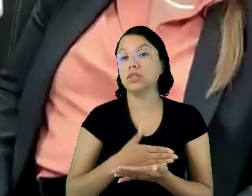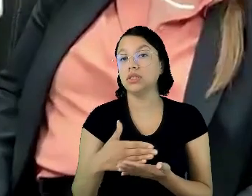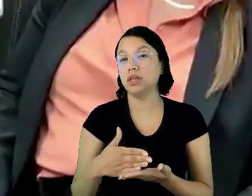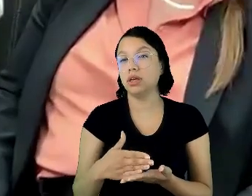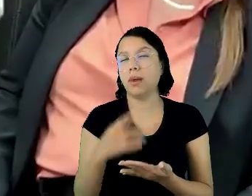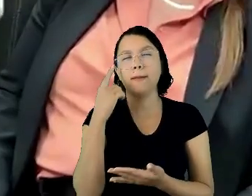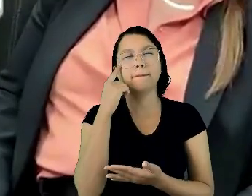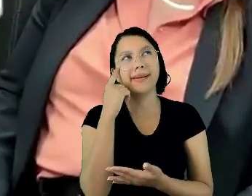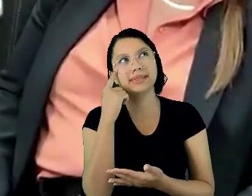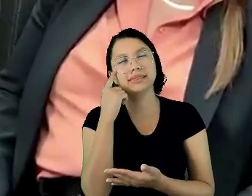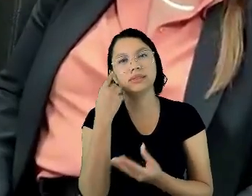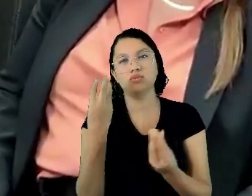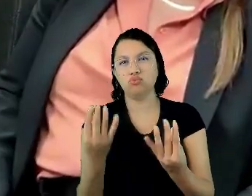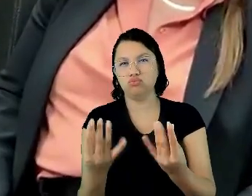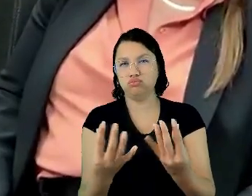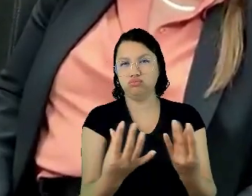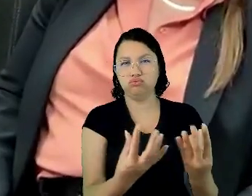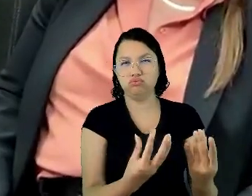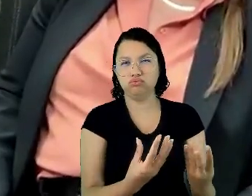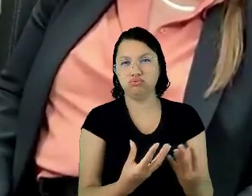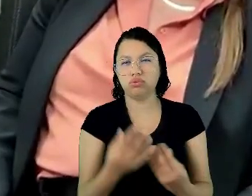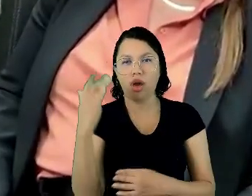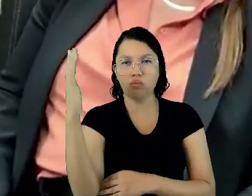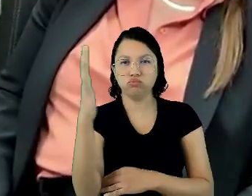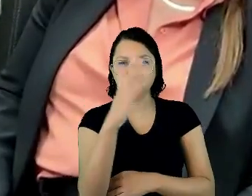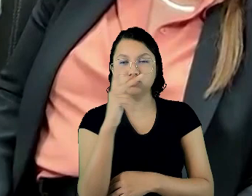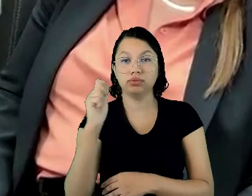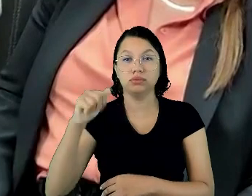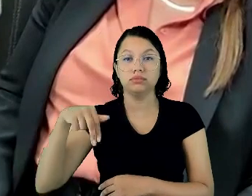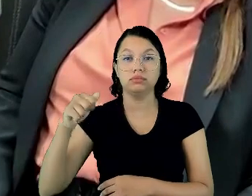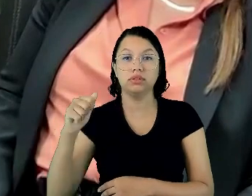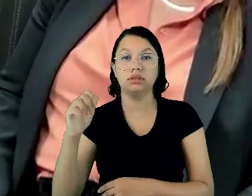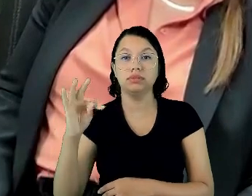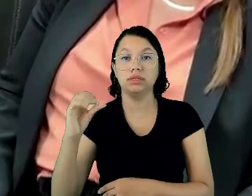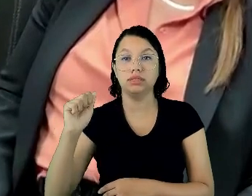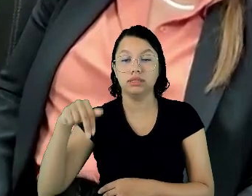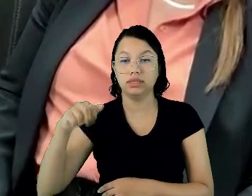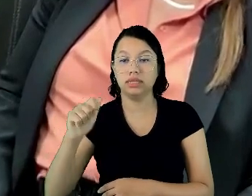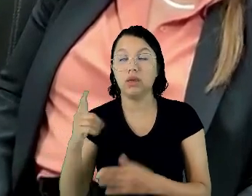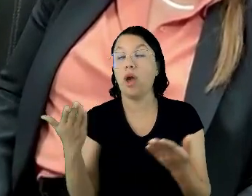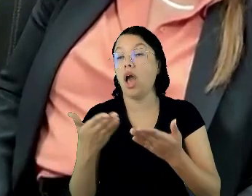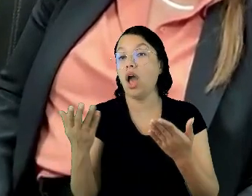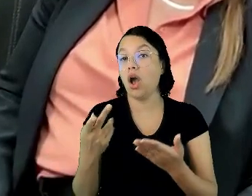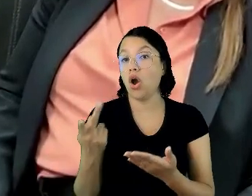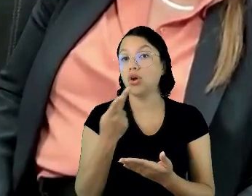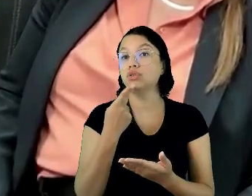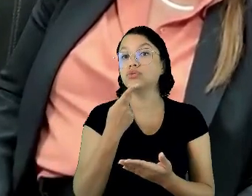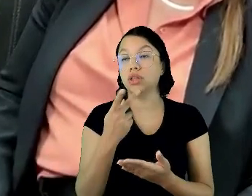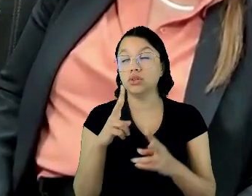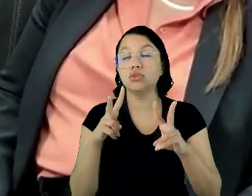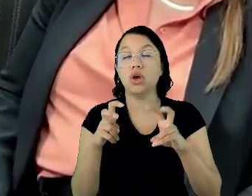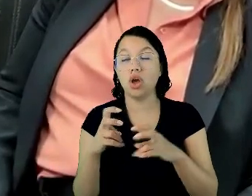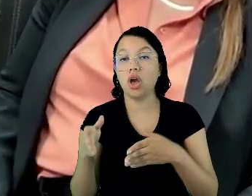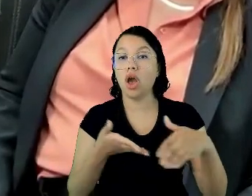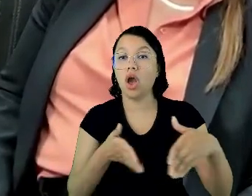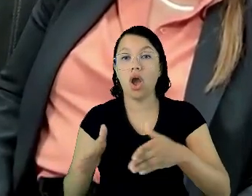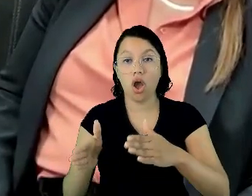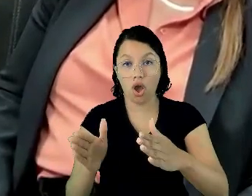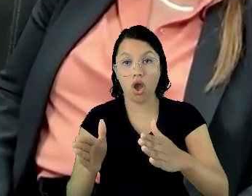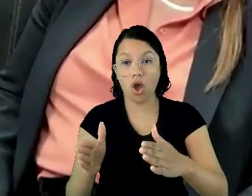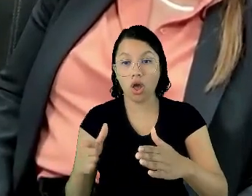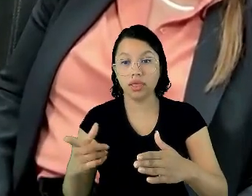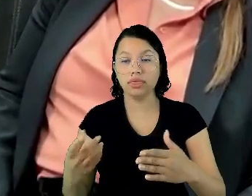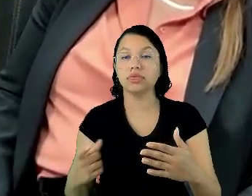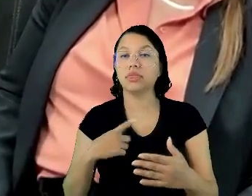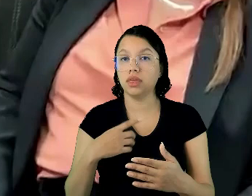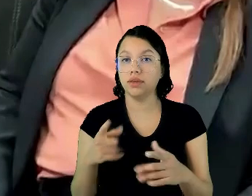do Pantanal e que agora está tratando da rota bioceânica, surgiu, inclusive, dos integrantes da própria plataforma ambiental, que